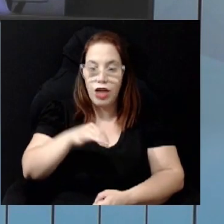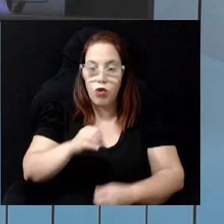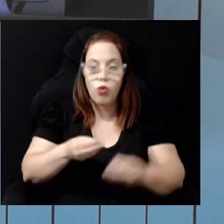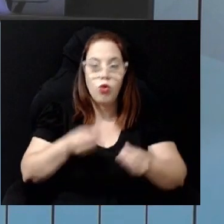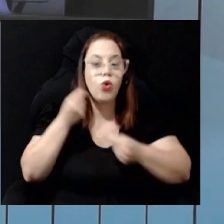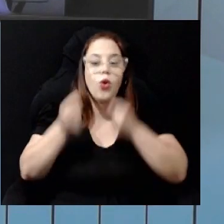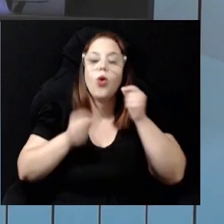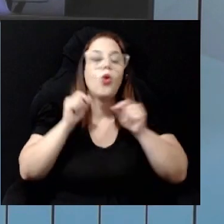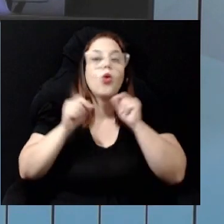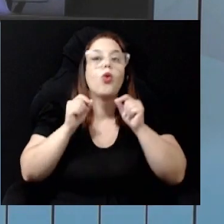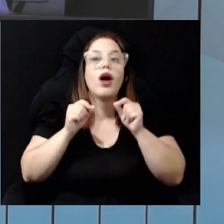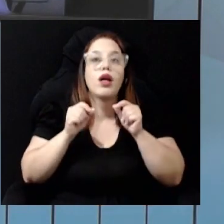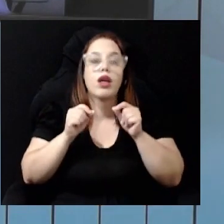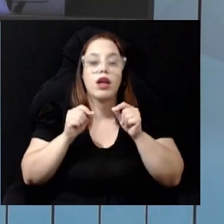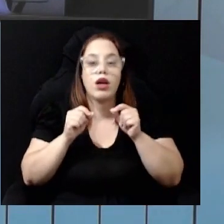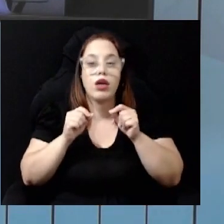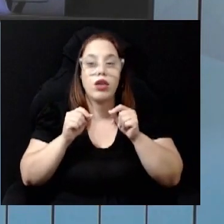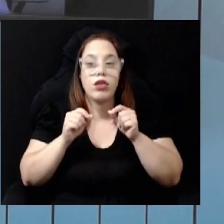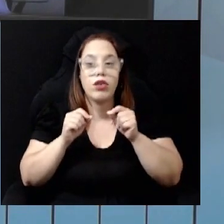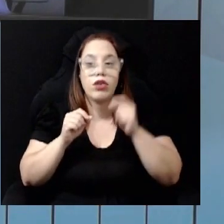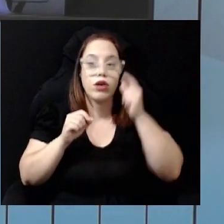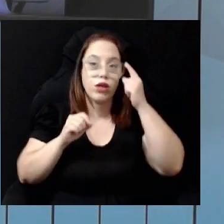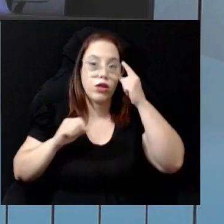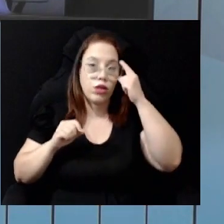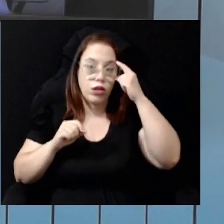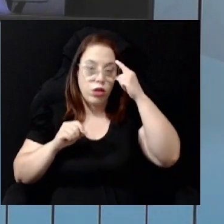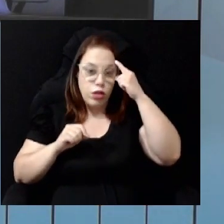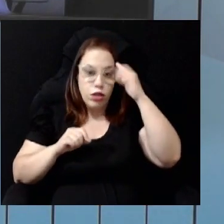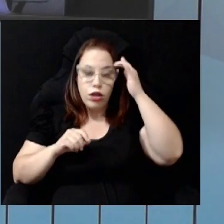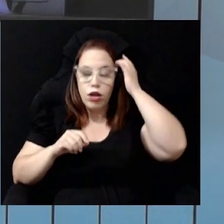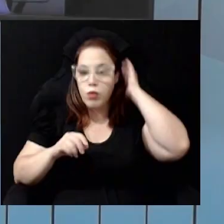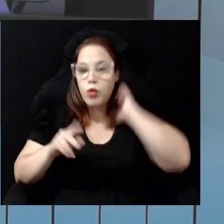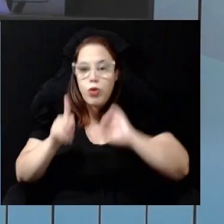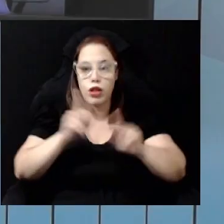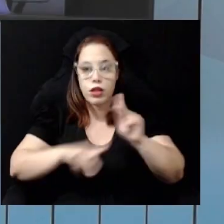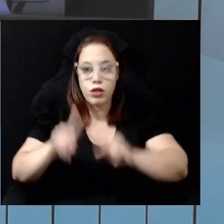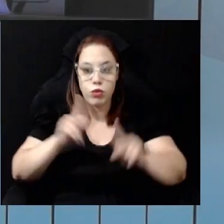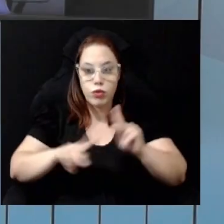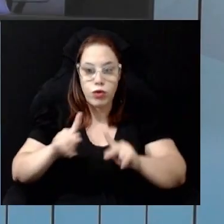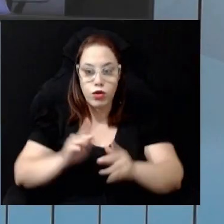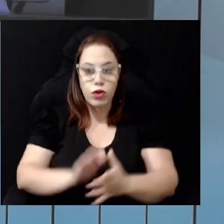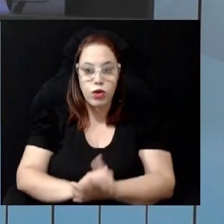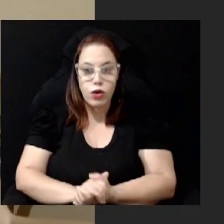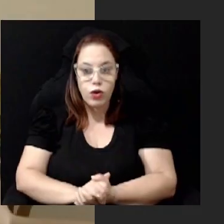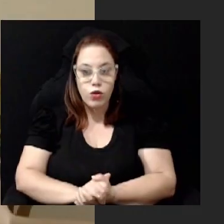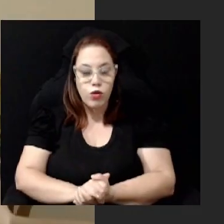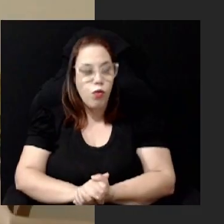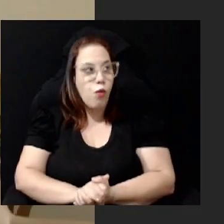assim, os que mais acometem a população?